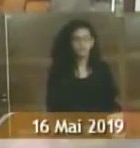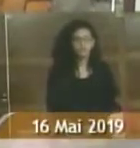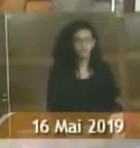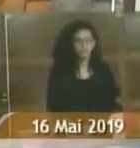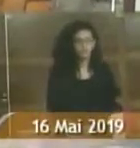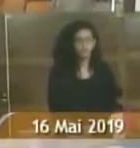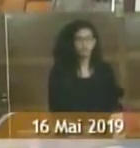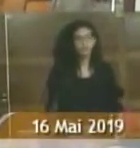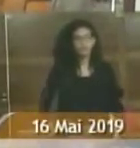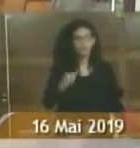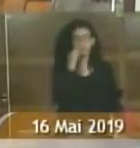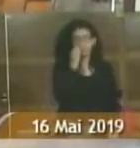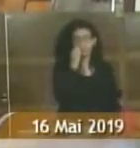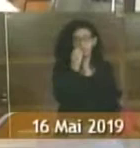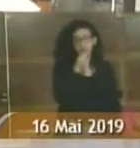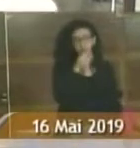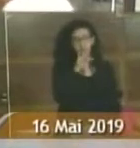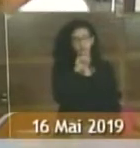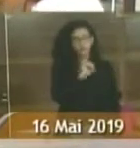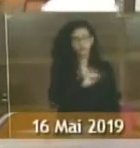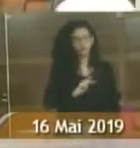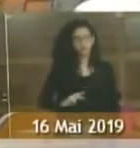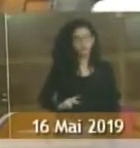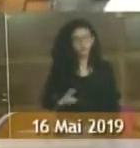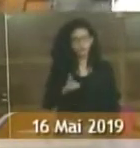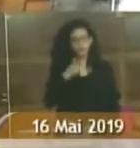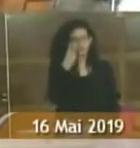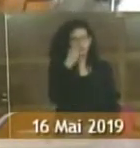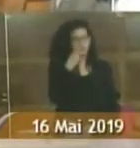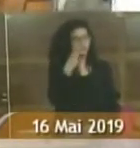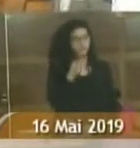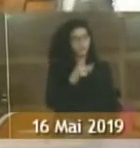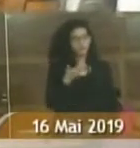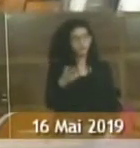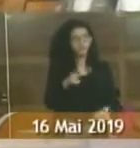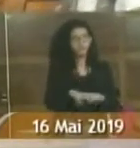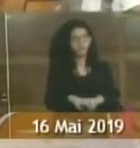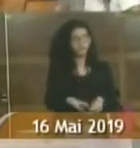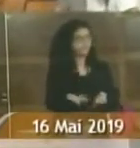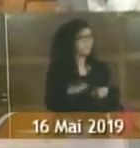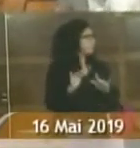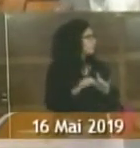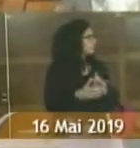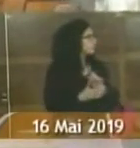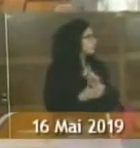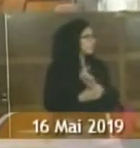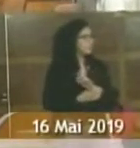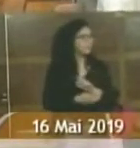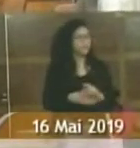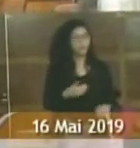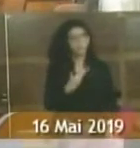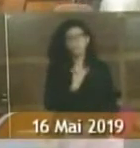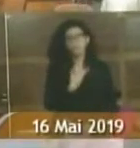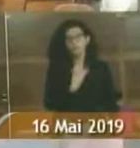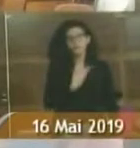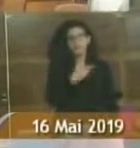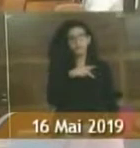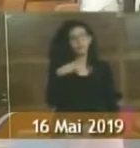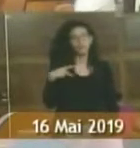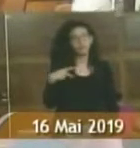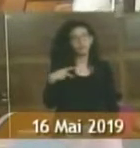Bom dia, presidente, vereadora, a mesa, a plenária. O meu amigo aí, o